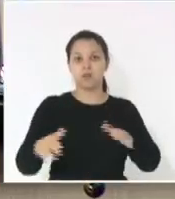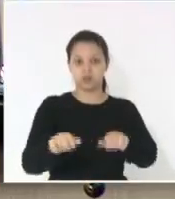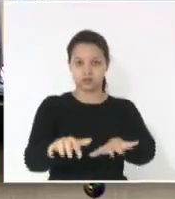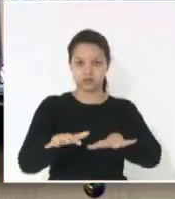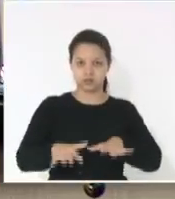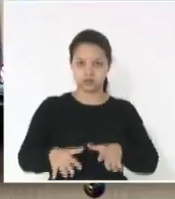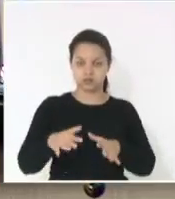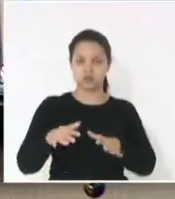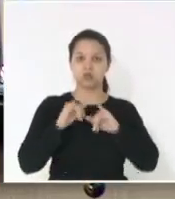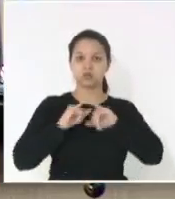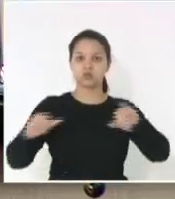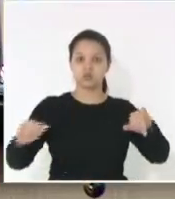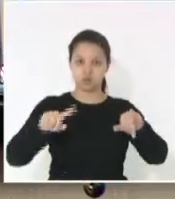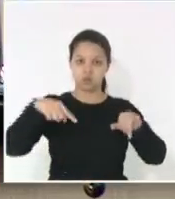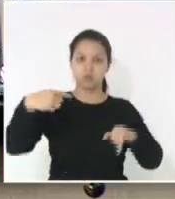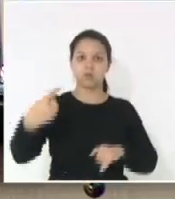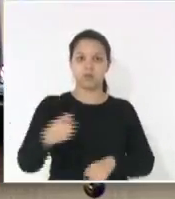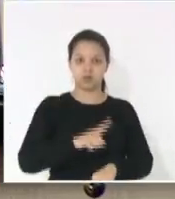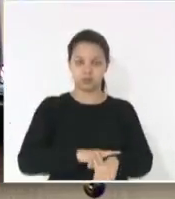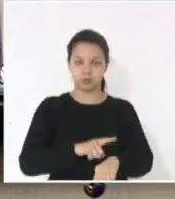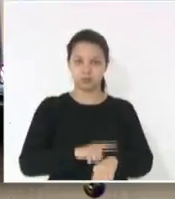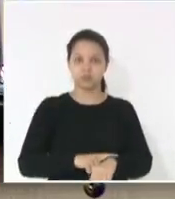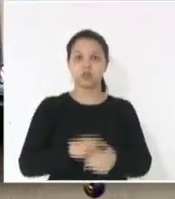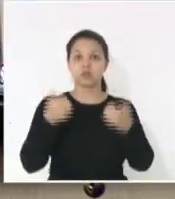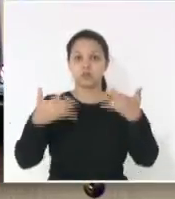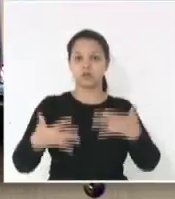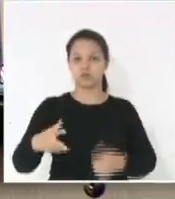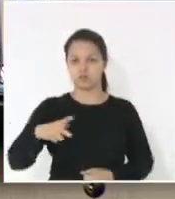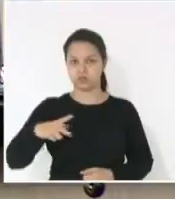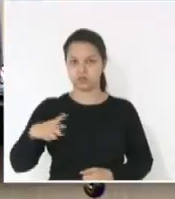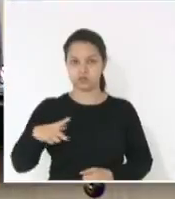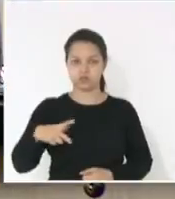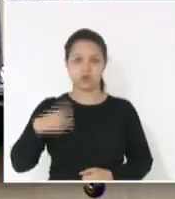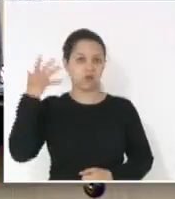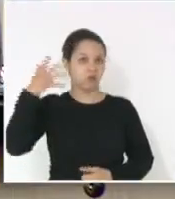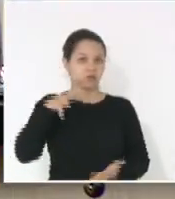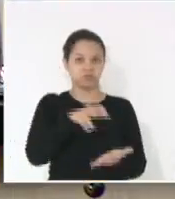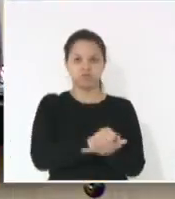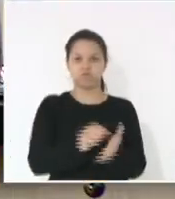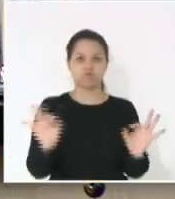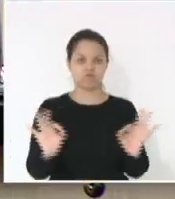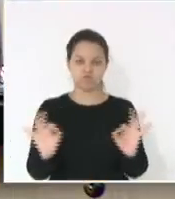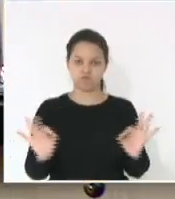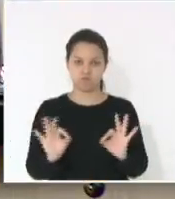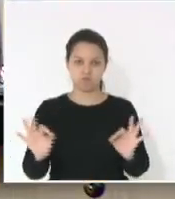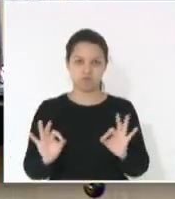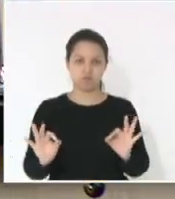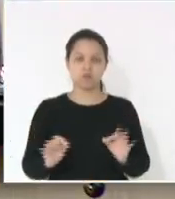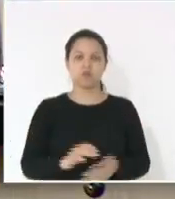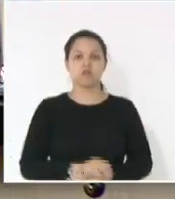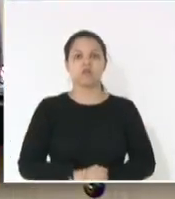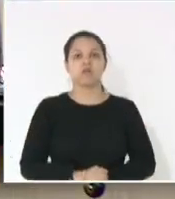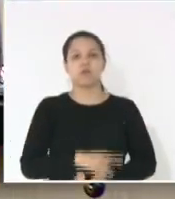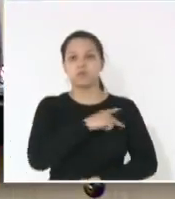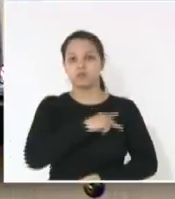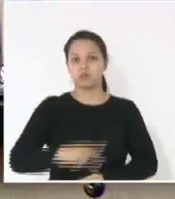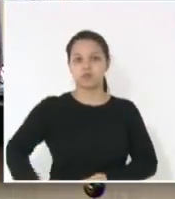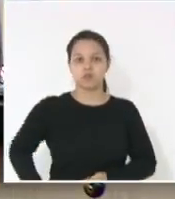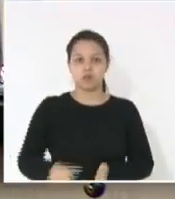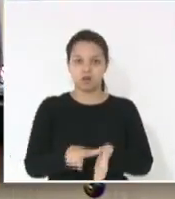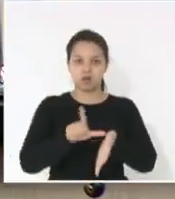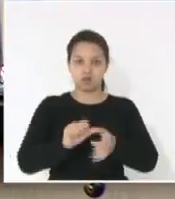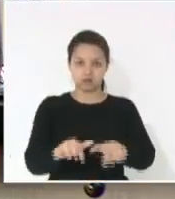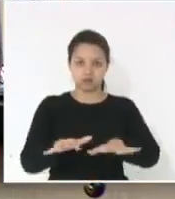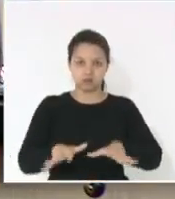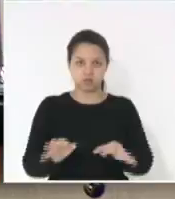horário. Em explicações pessoais, não houve oradores inscritos. Nada mais havendo, o senhor presidente, antes de encerrar a